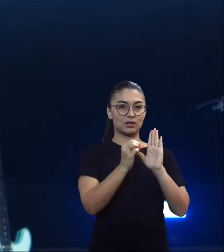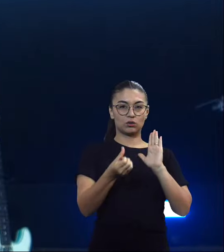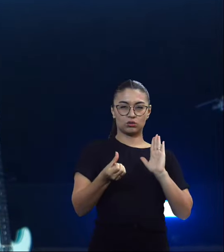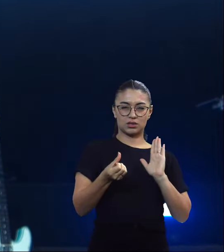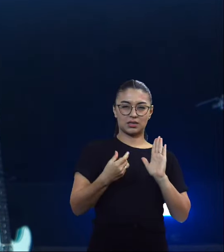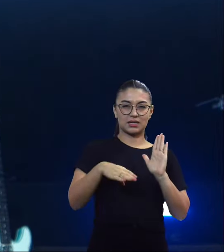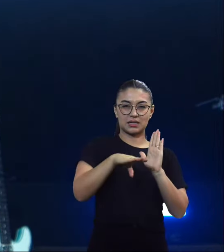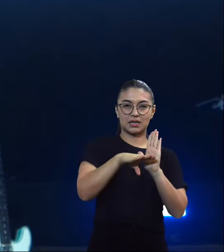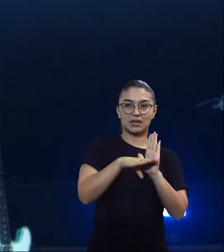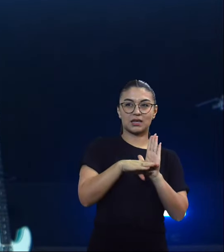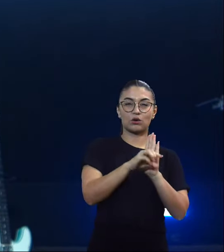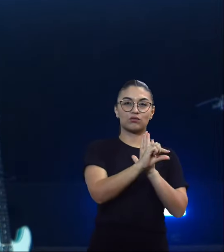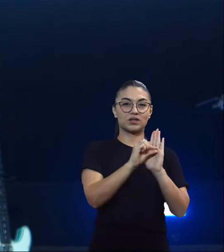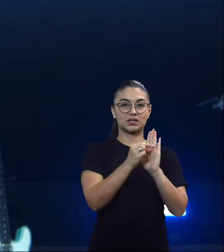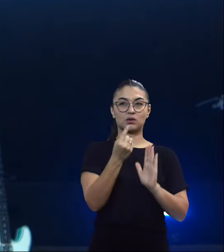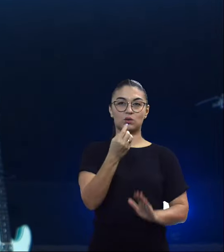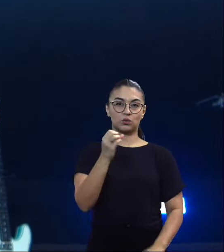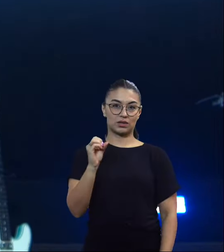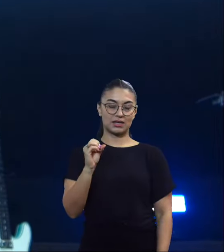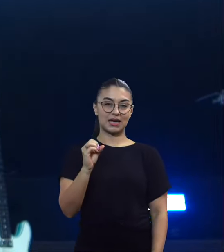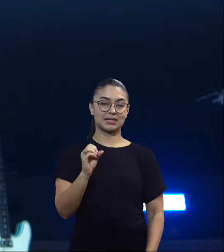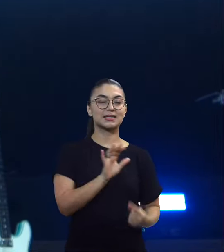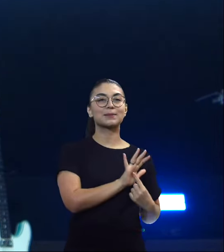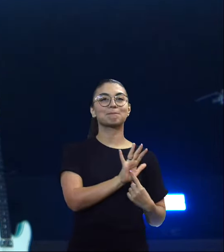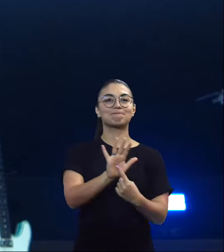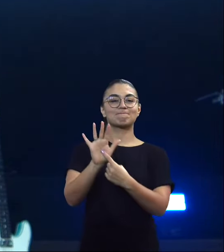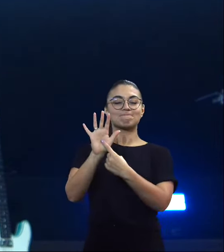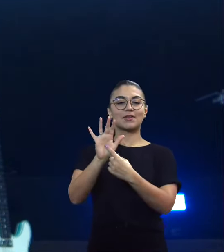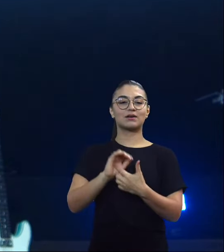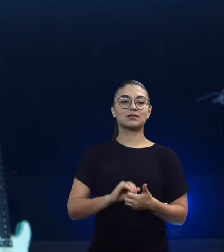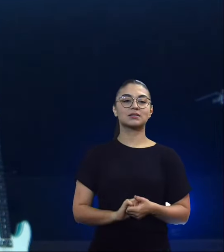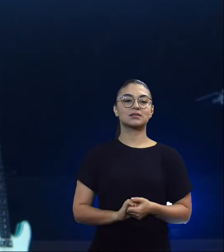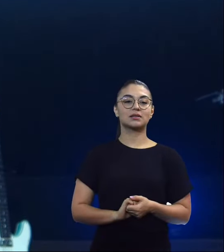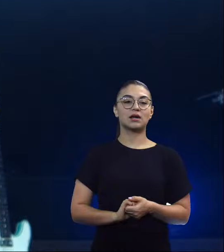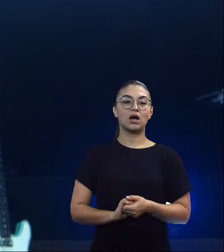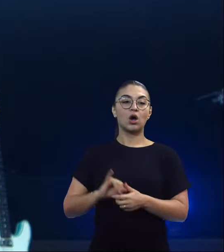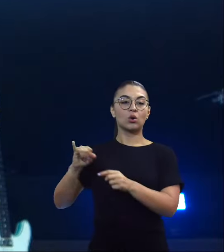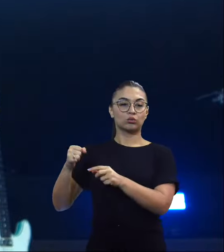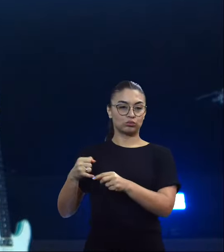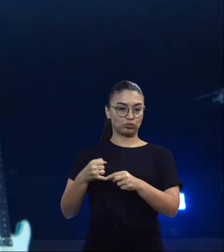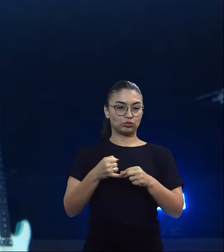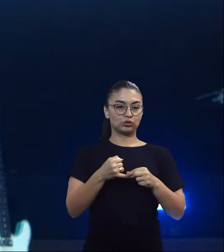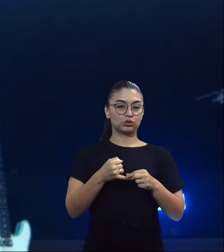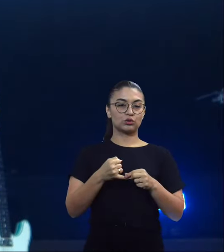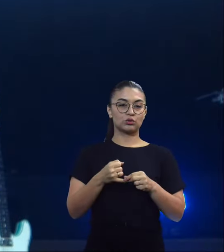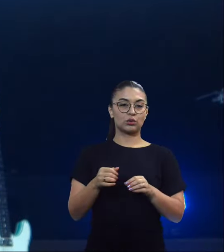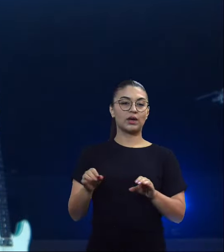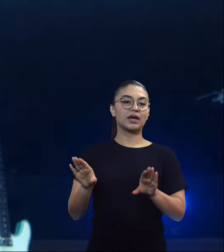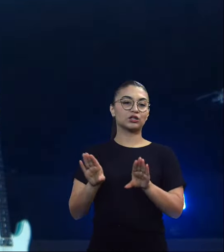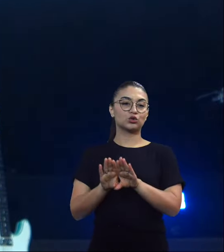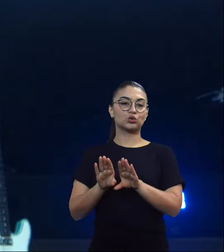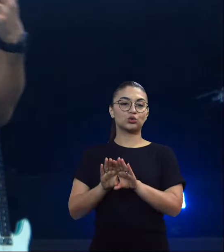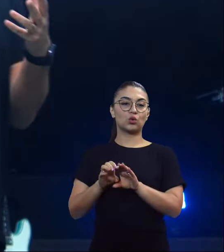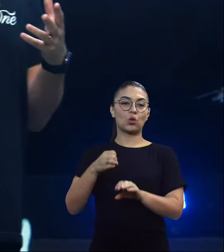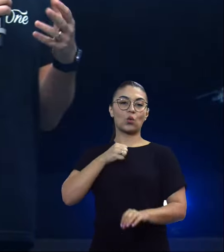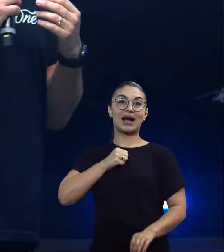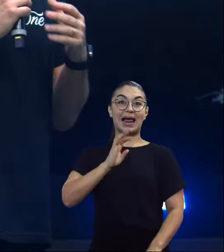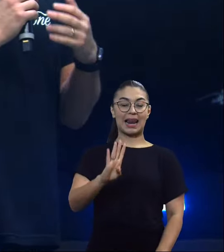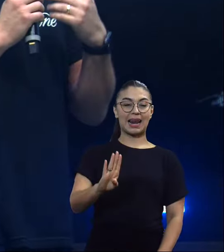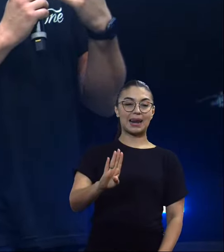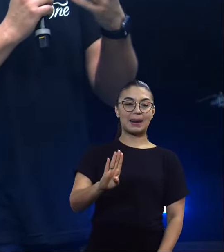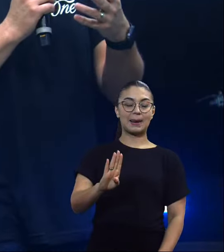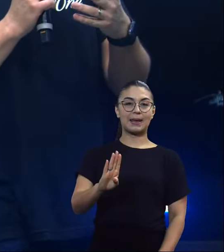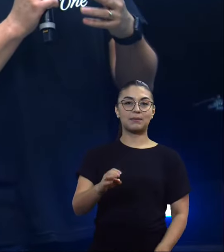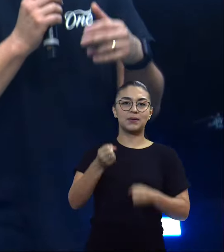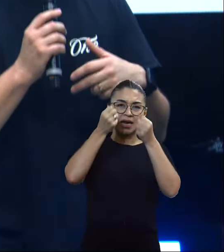ao versículo 10, é esse o retrato. Enquanto Josué e Calebe trazem um relato totalmente positivo,